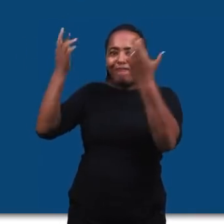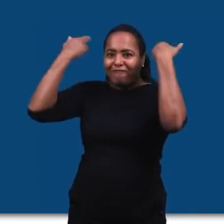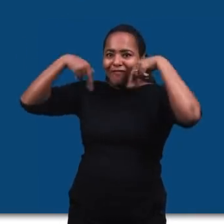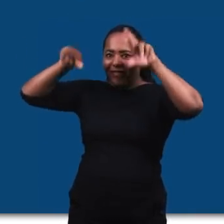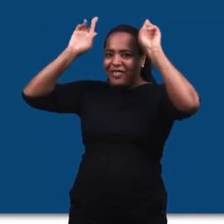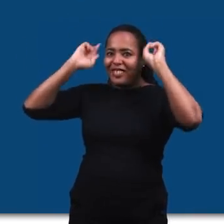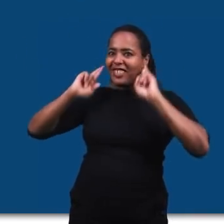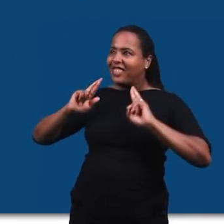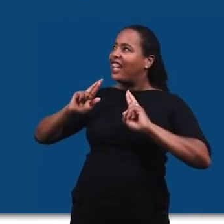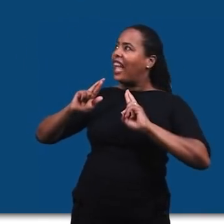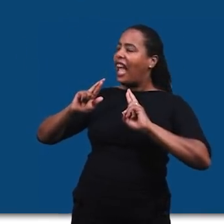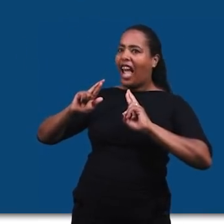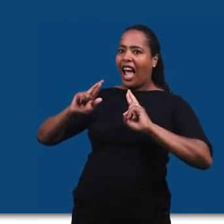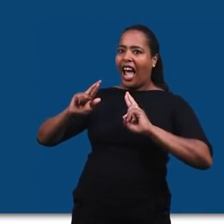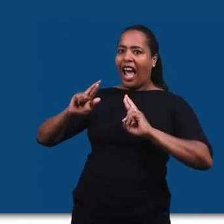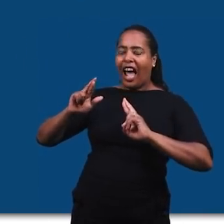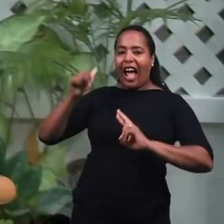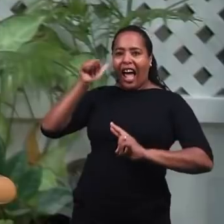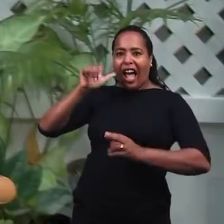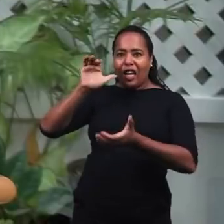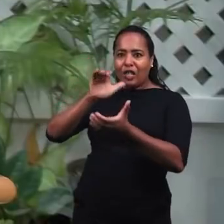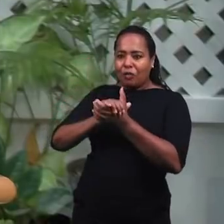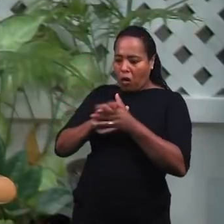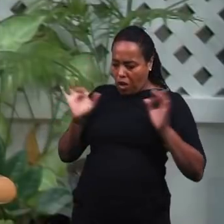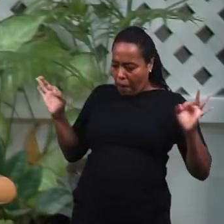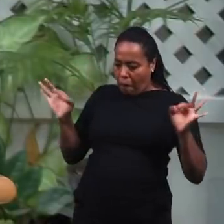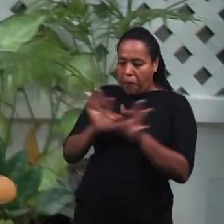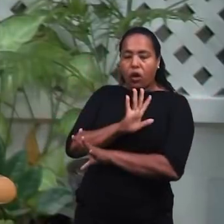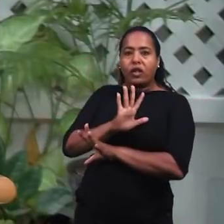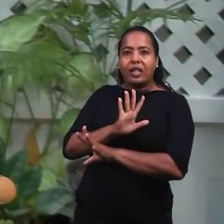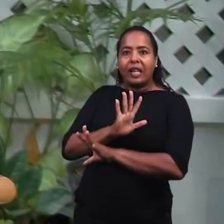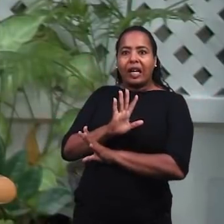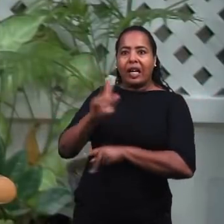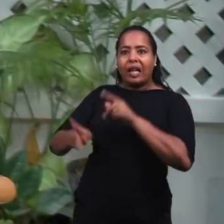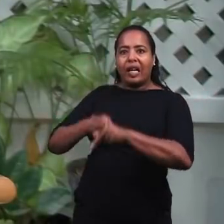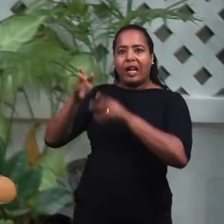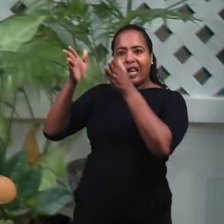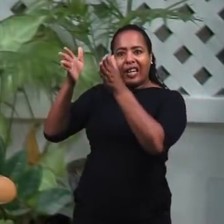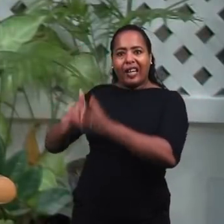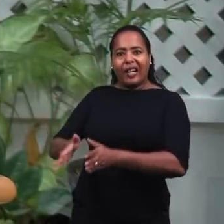sua esposa se aprontou. Aí está